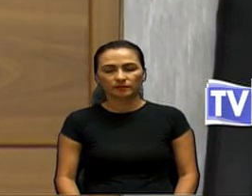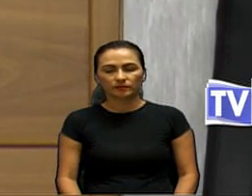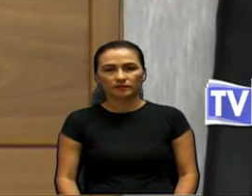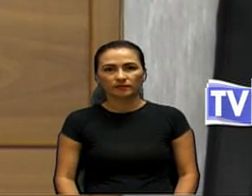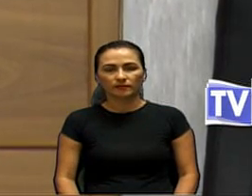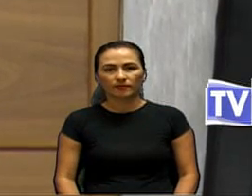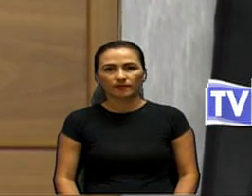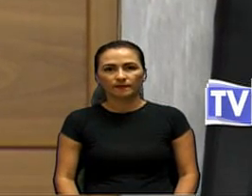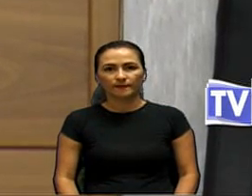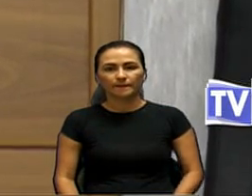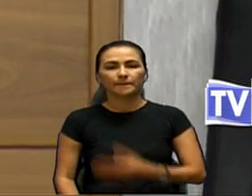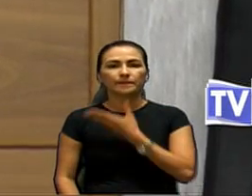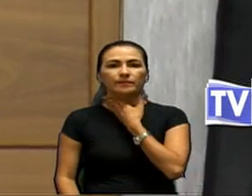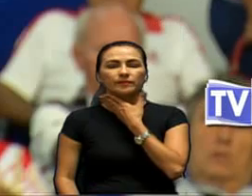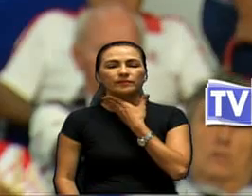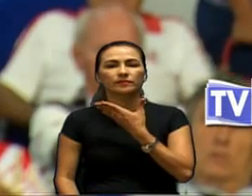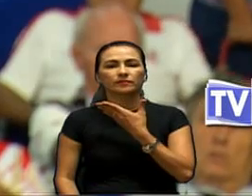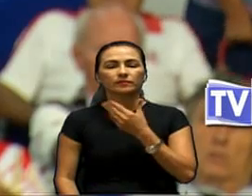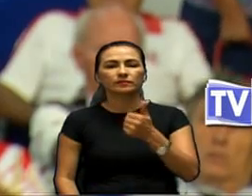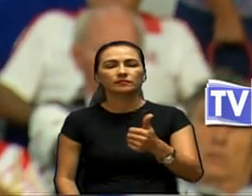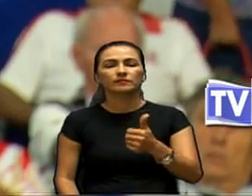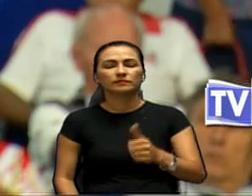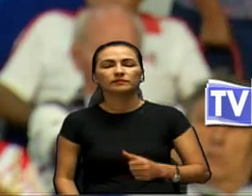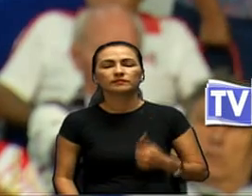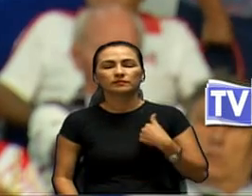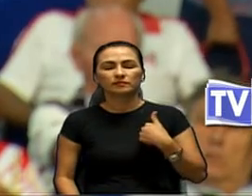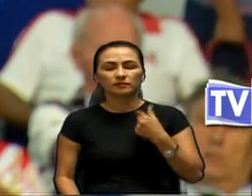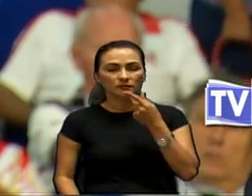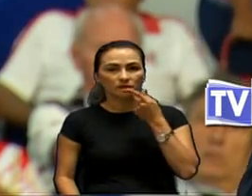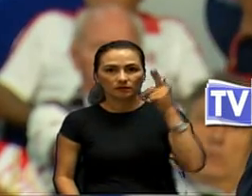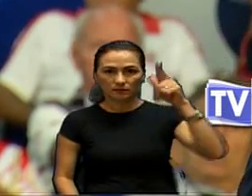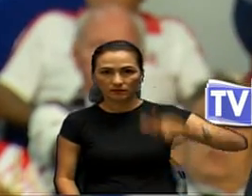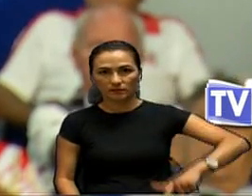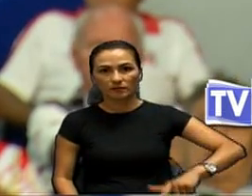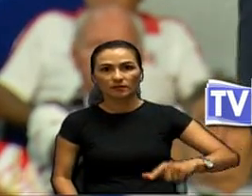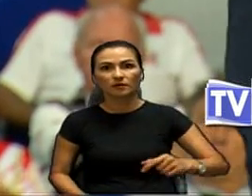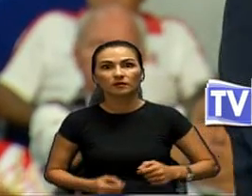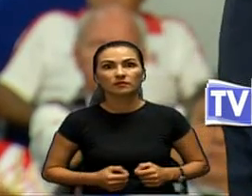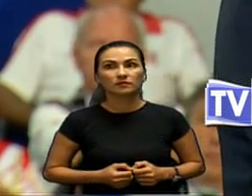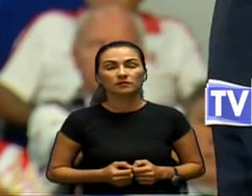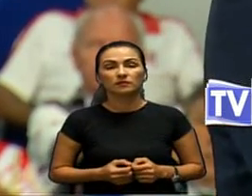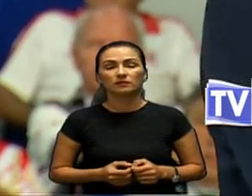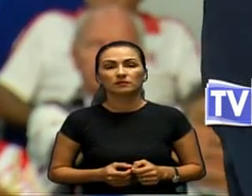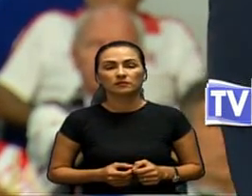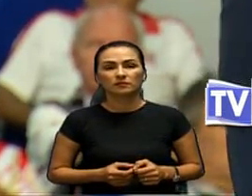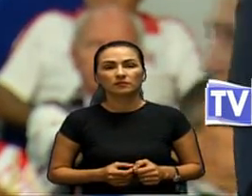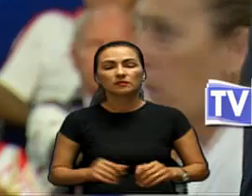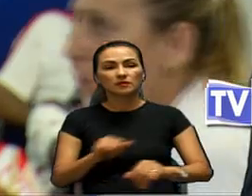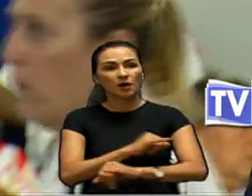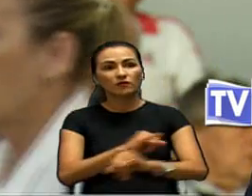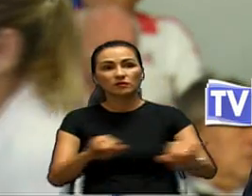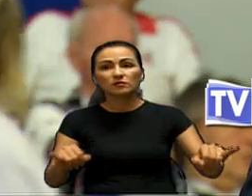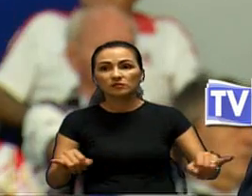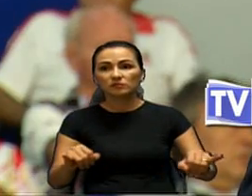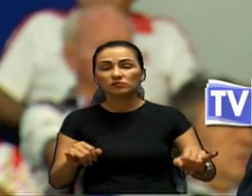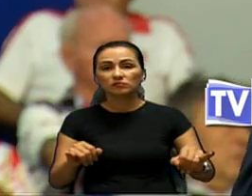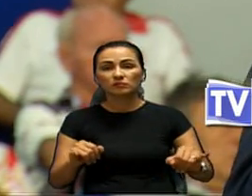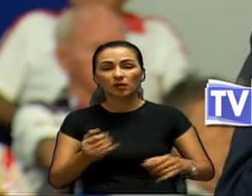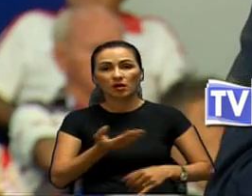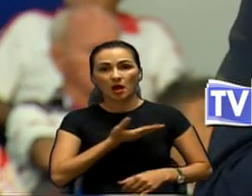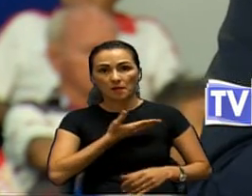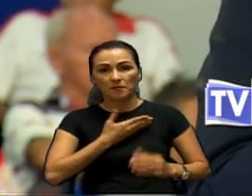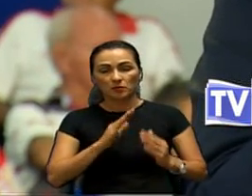Presidente, som. Senhor presidente, mais uma vez, como já disse aos colegas carnavalescos, à